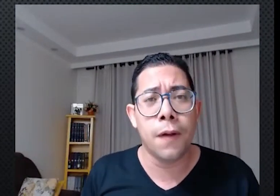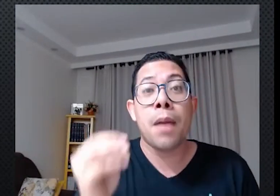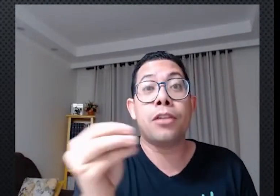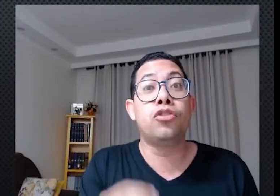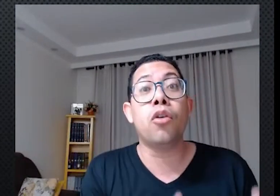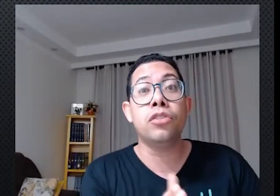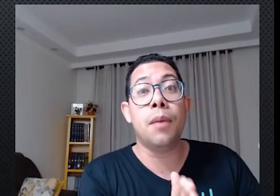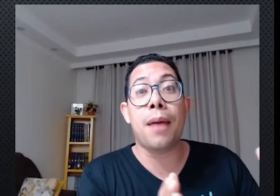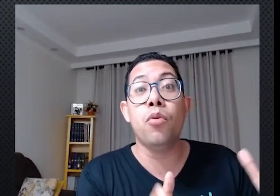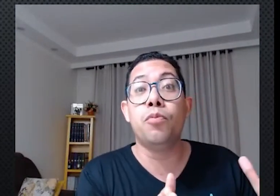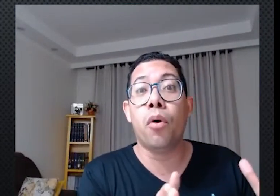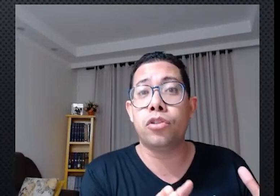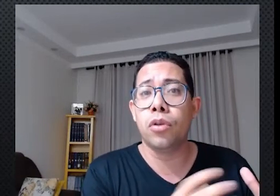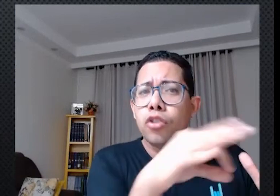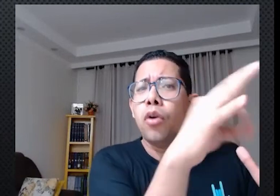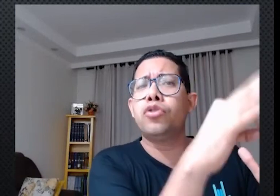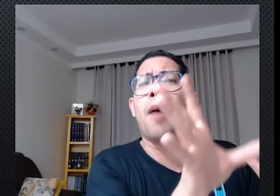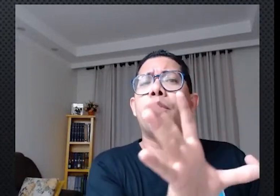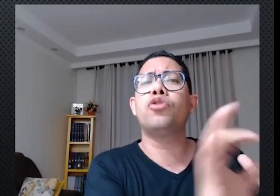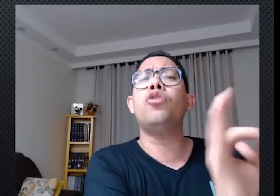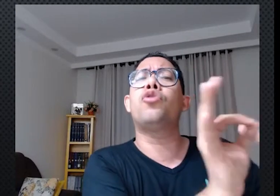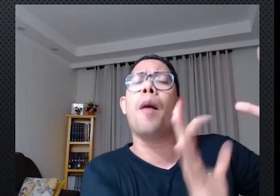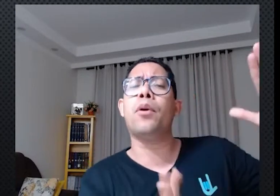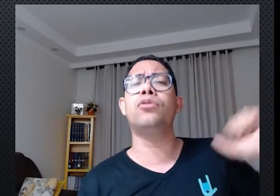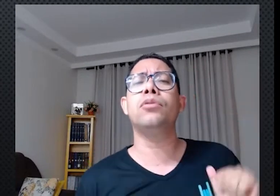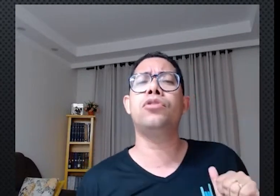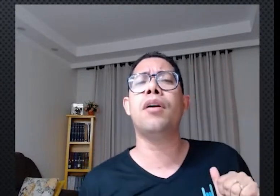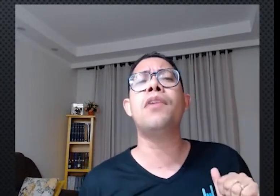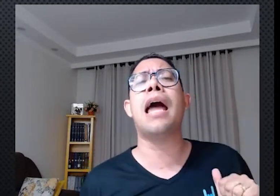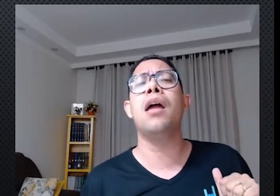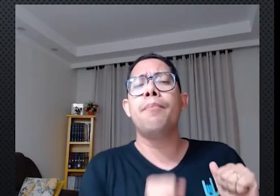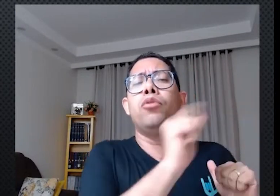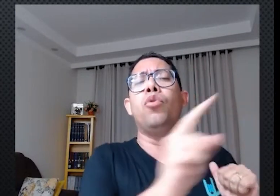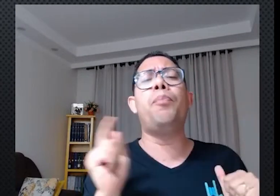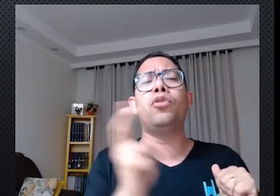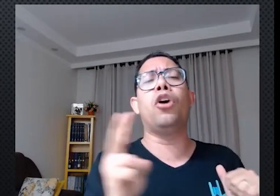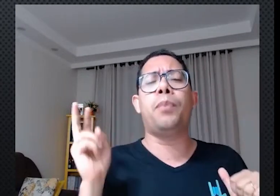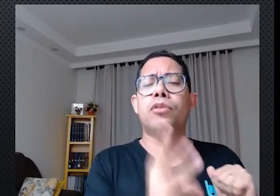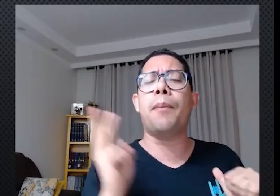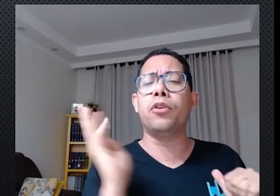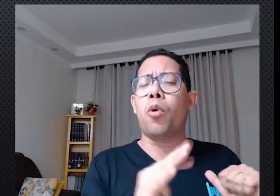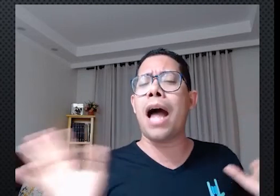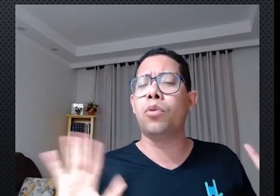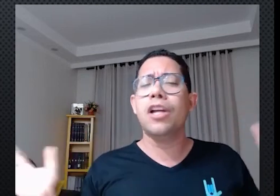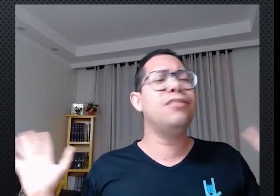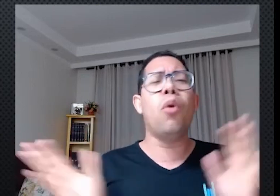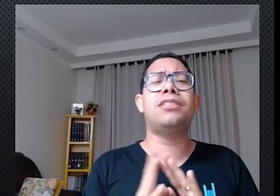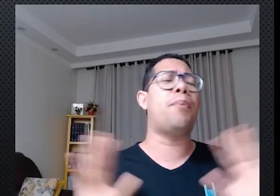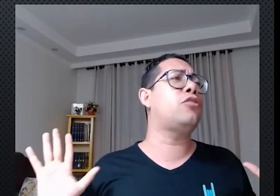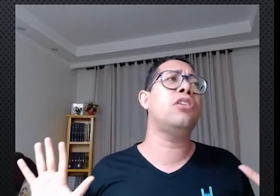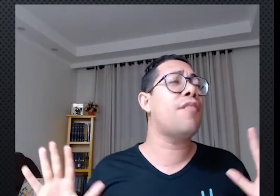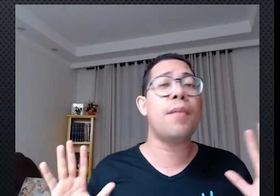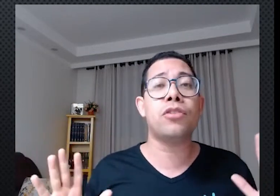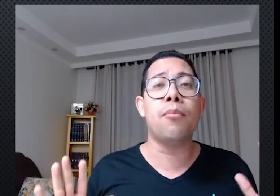muito. Mas se o senhor conseguir para mim o esboço, só os tópicos do que o senhor vai falar. Ponto 1, ponto 2, ponto 3, ponto 4.